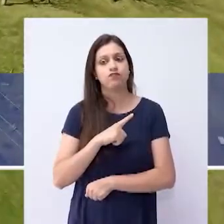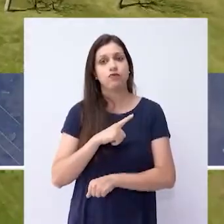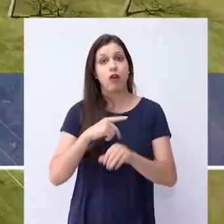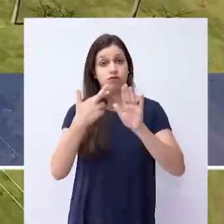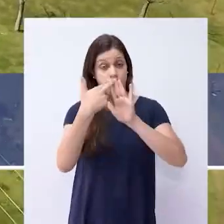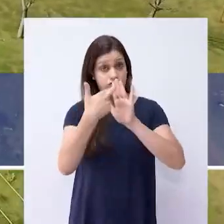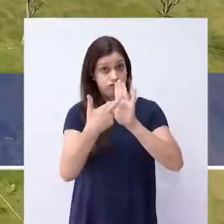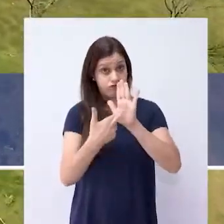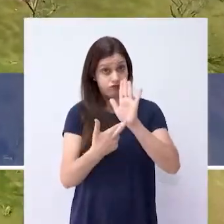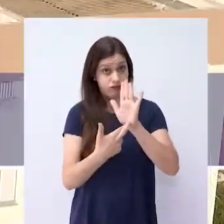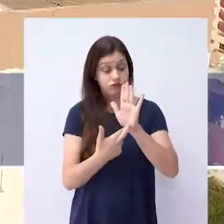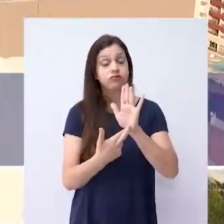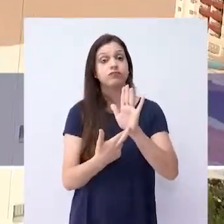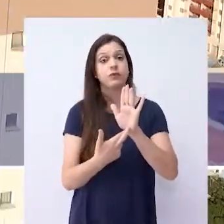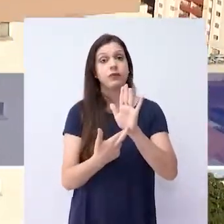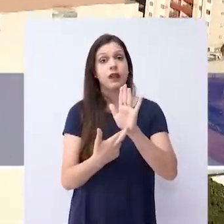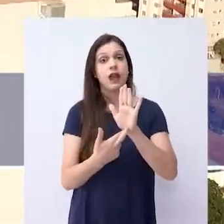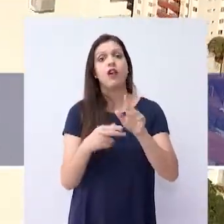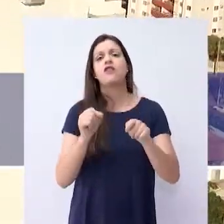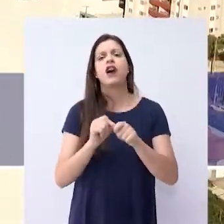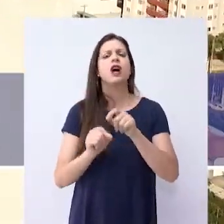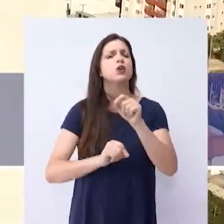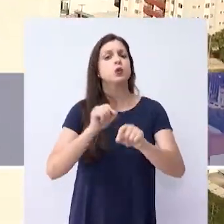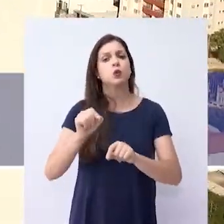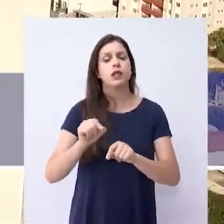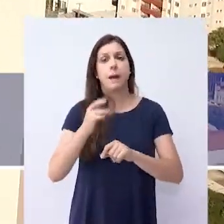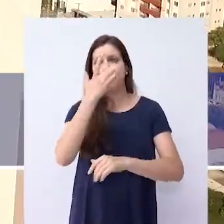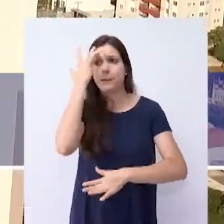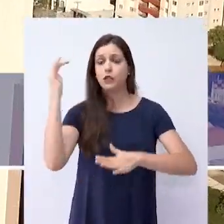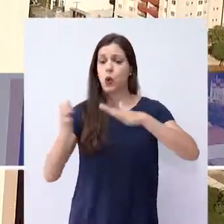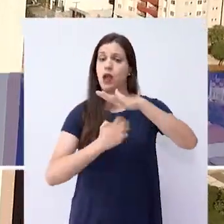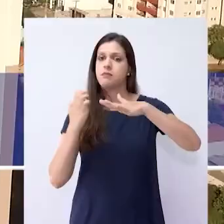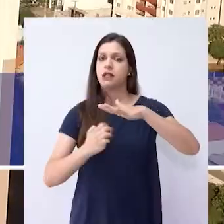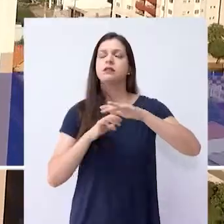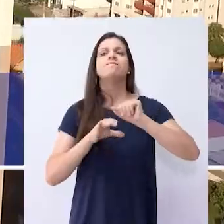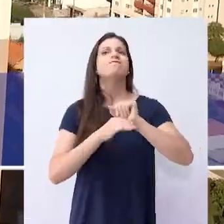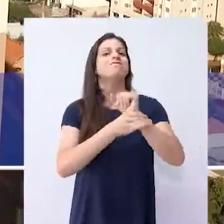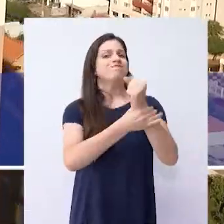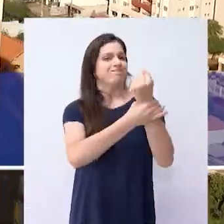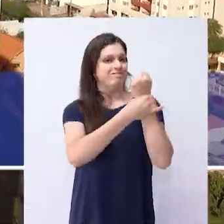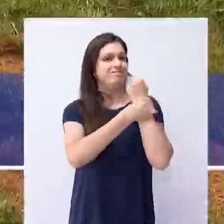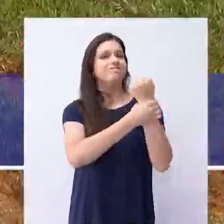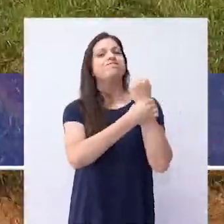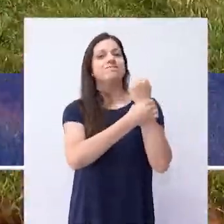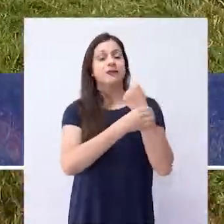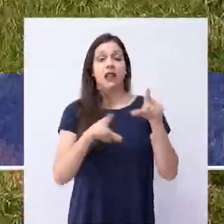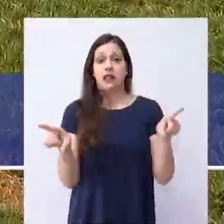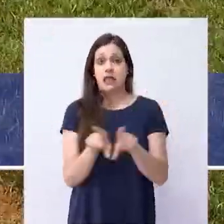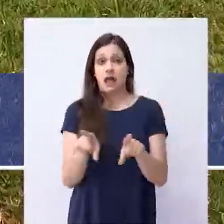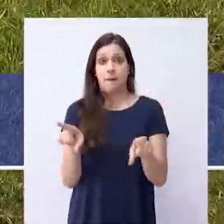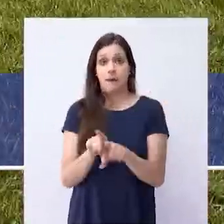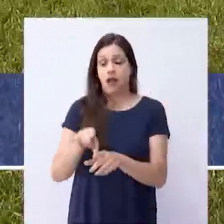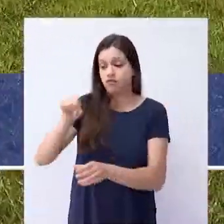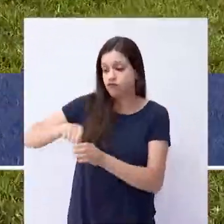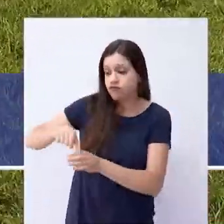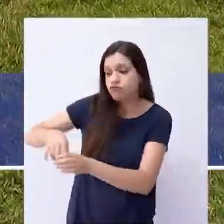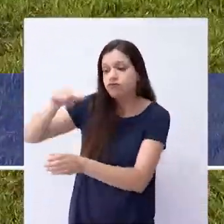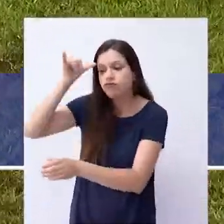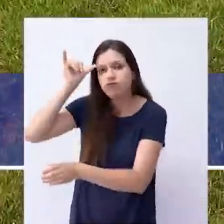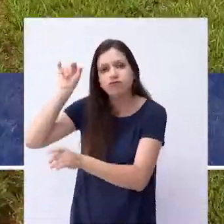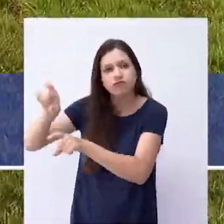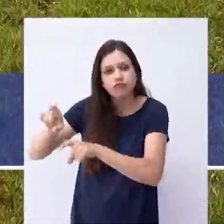essa regulamentação, que faz com que o empresário sinta mais segurança e também o